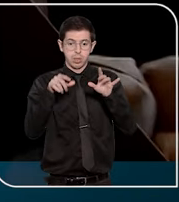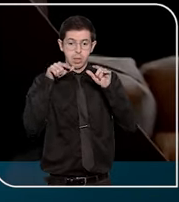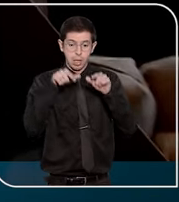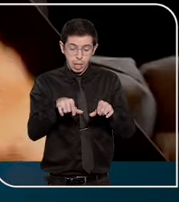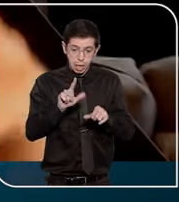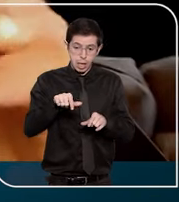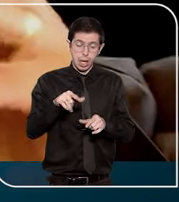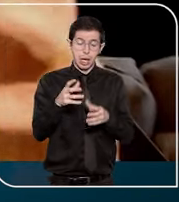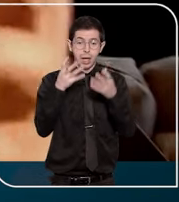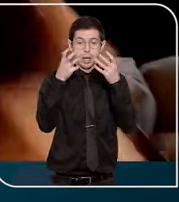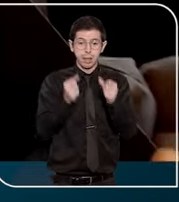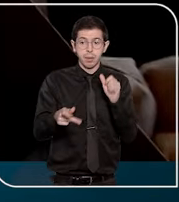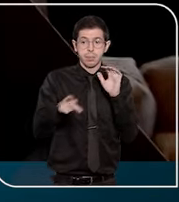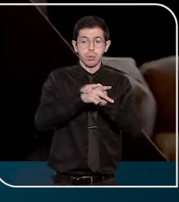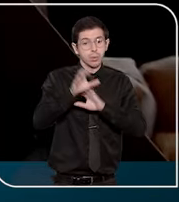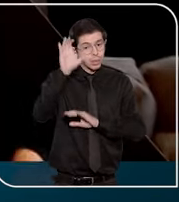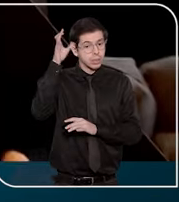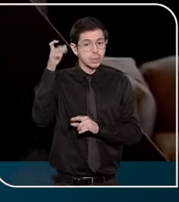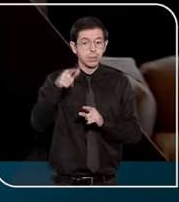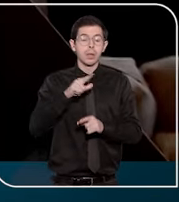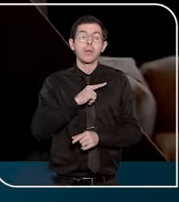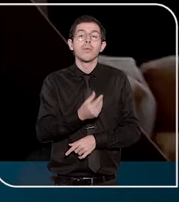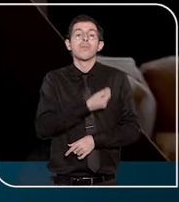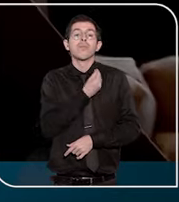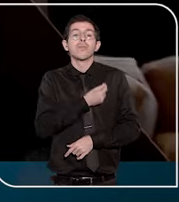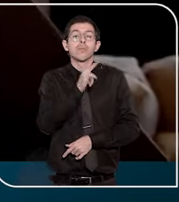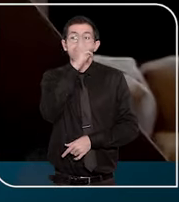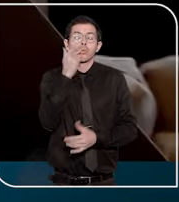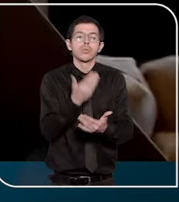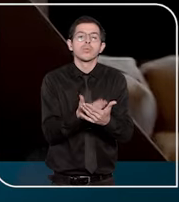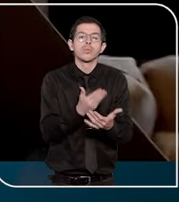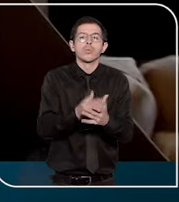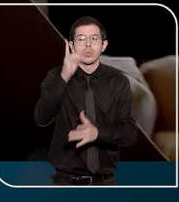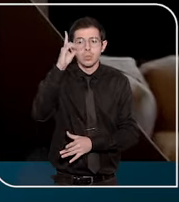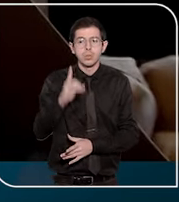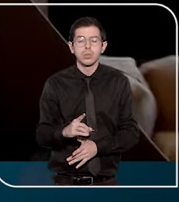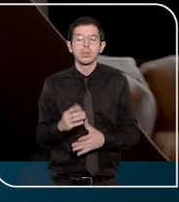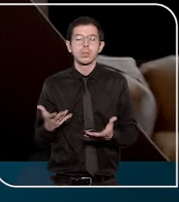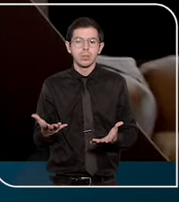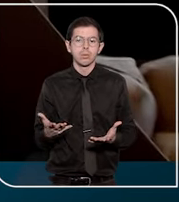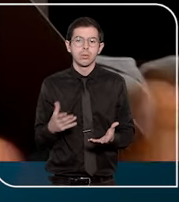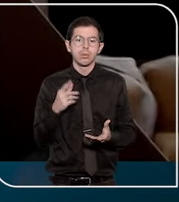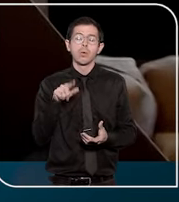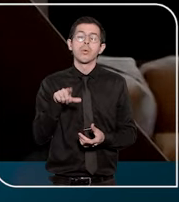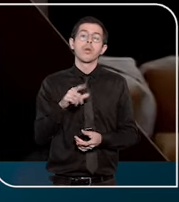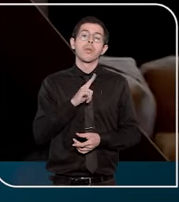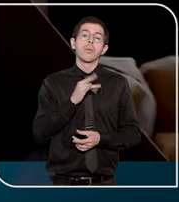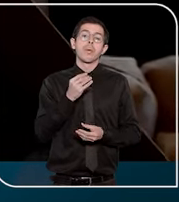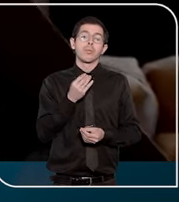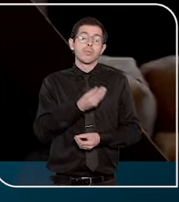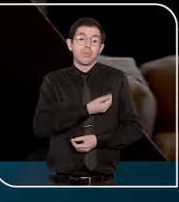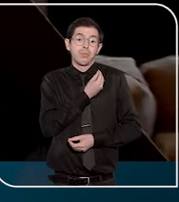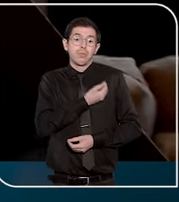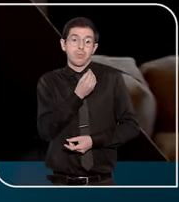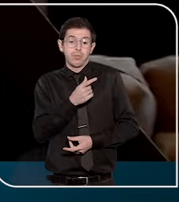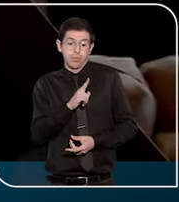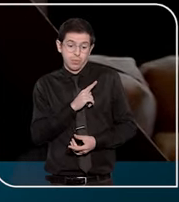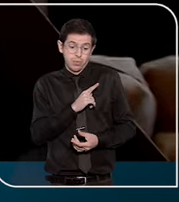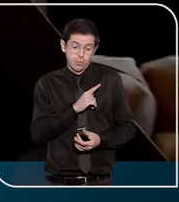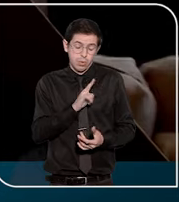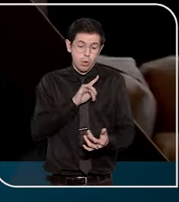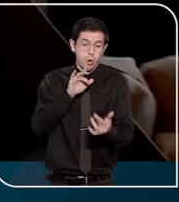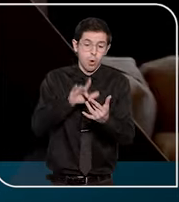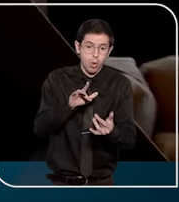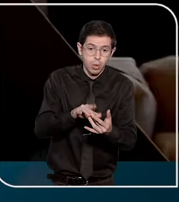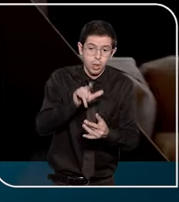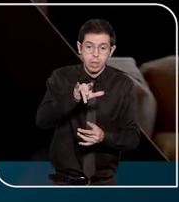das decisões. Então isso é muito vivo para o estudante de Direito. Como são muito vivos também esses princípios constitucionais que a Fátima